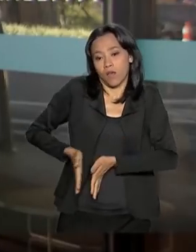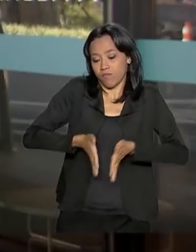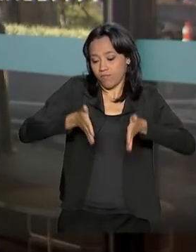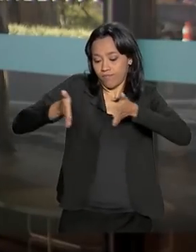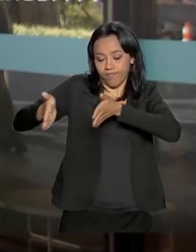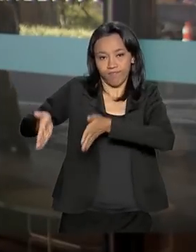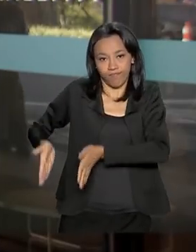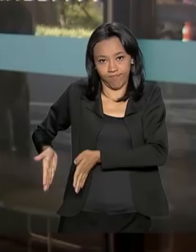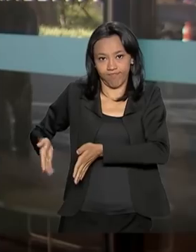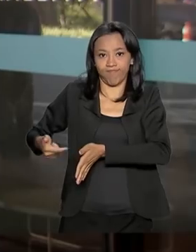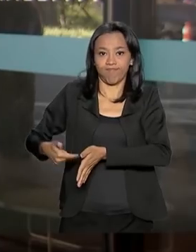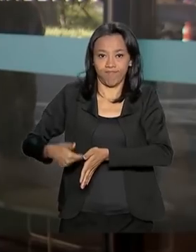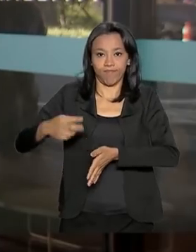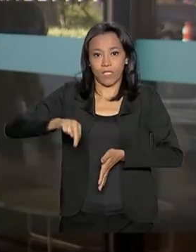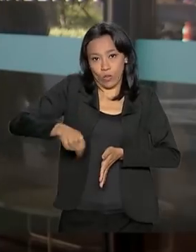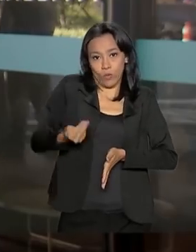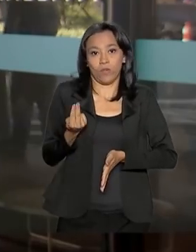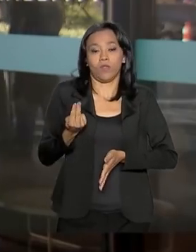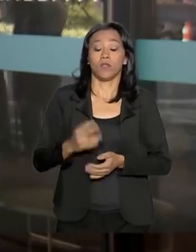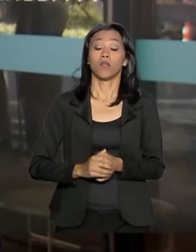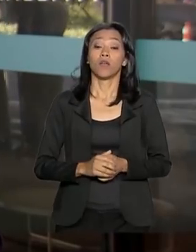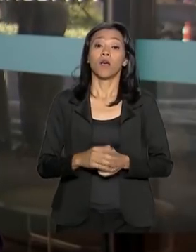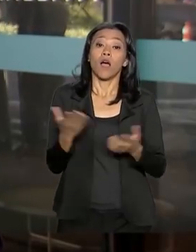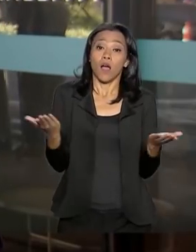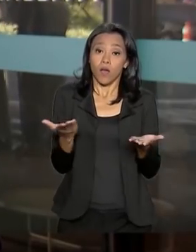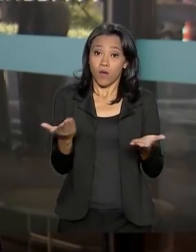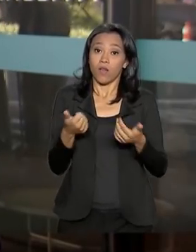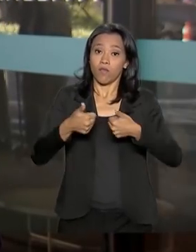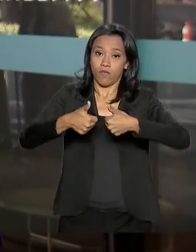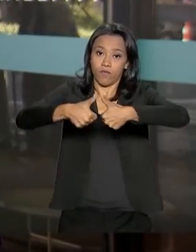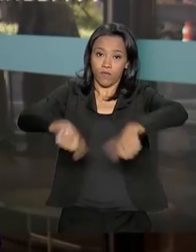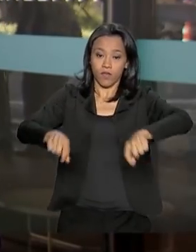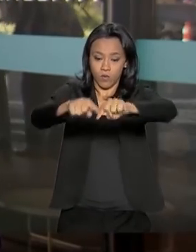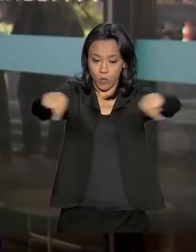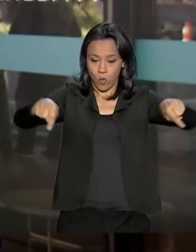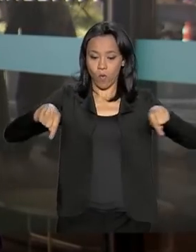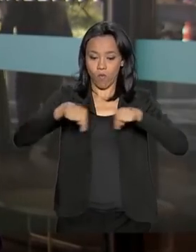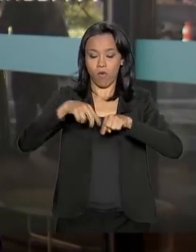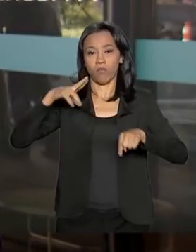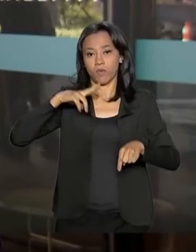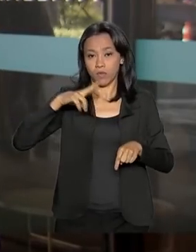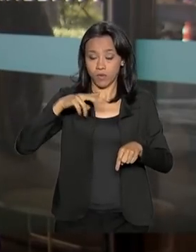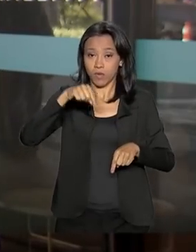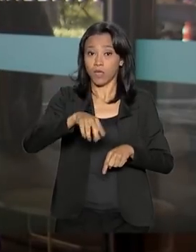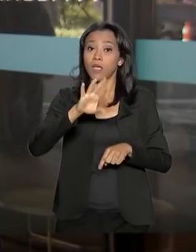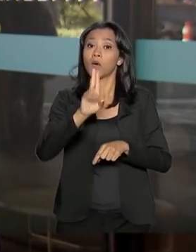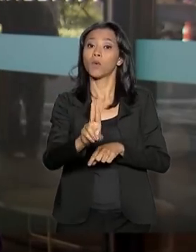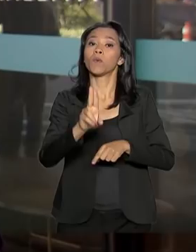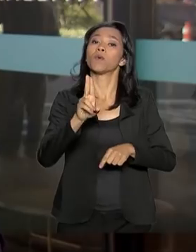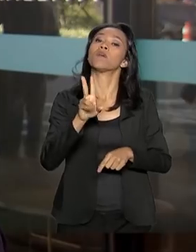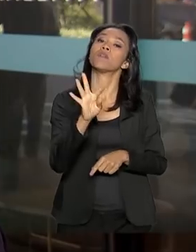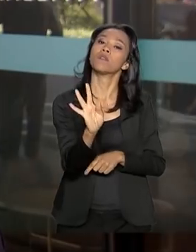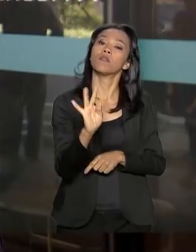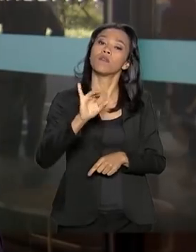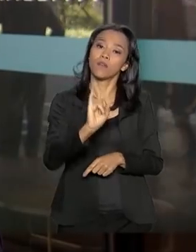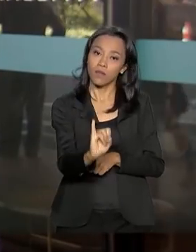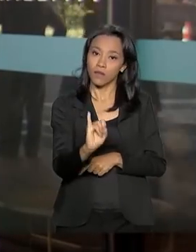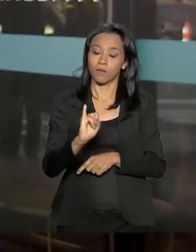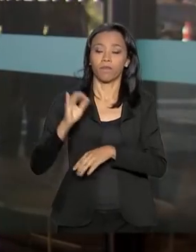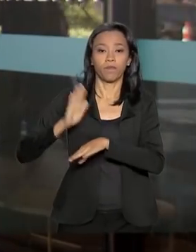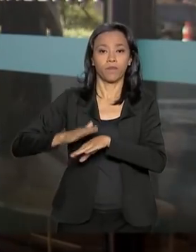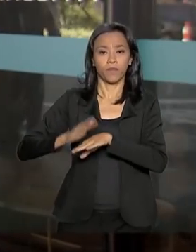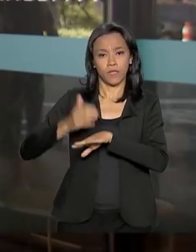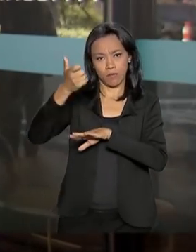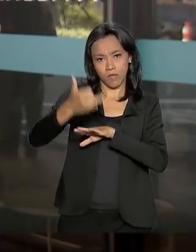de ostomia Presidente segue em um quarto privativo na unidade de terapia intensiva segundo o